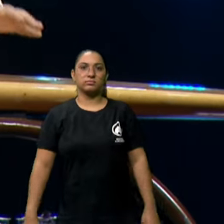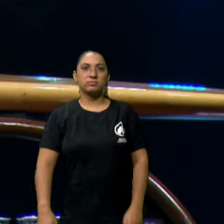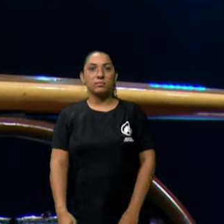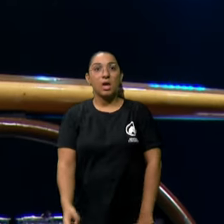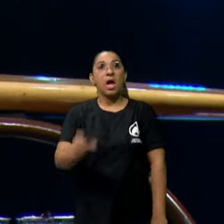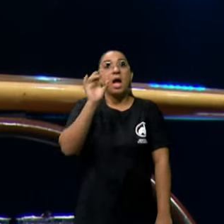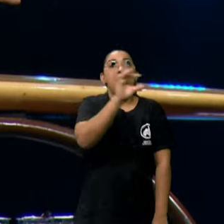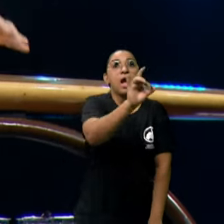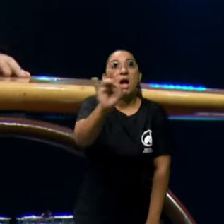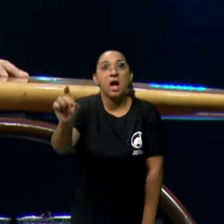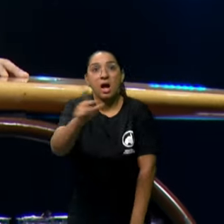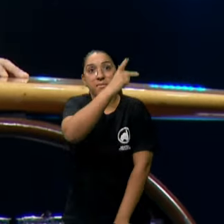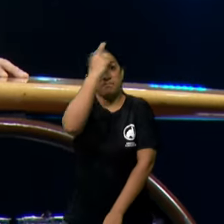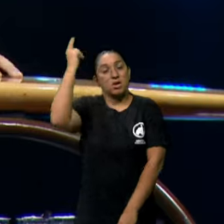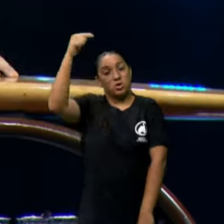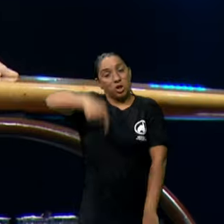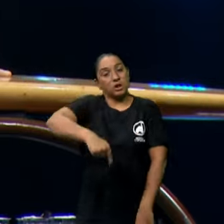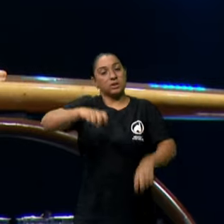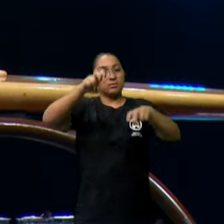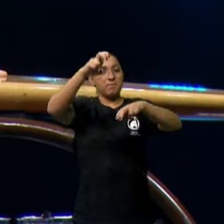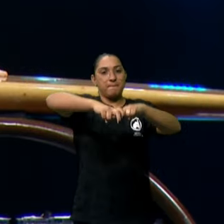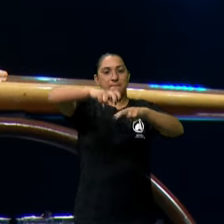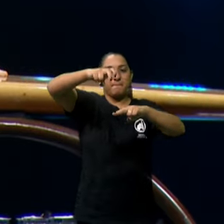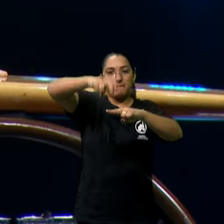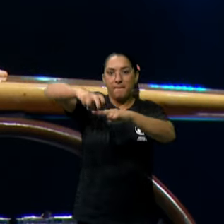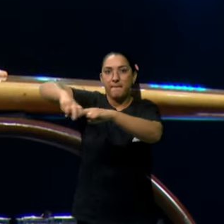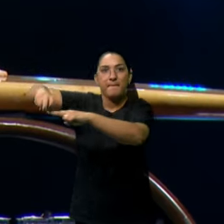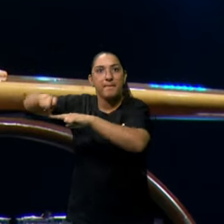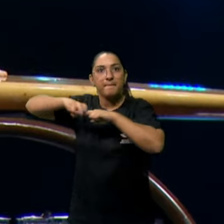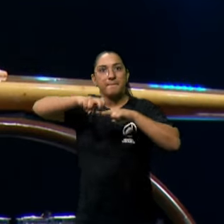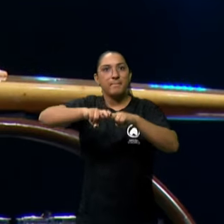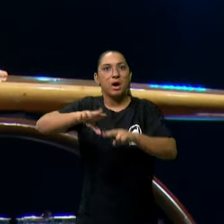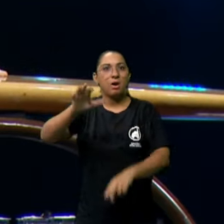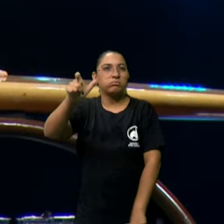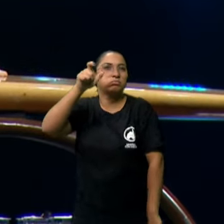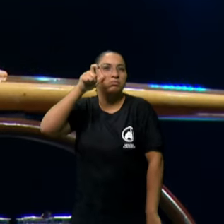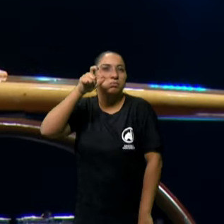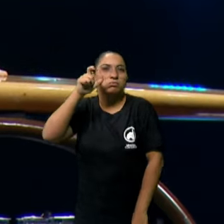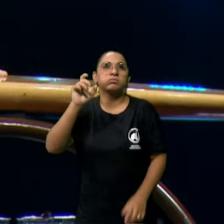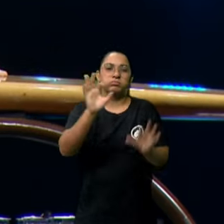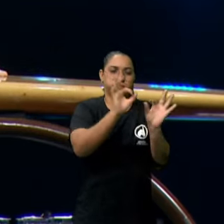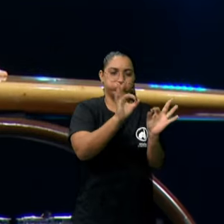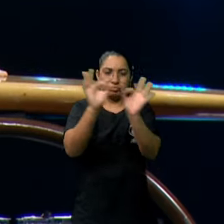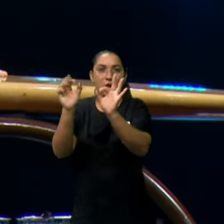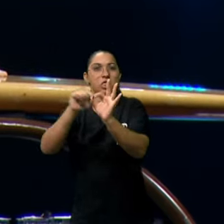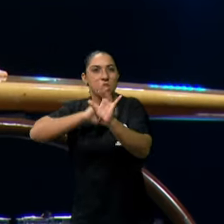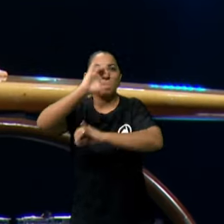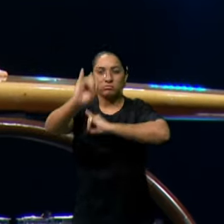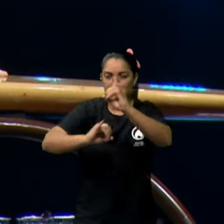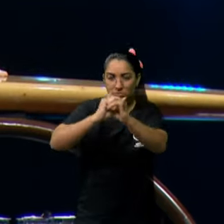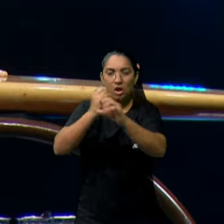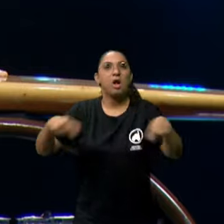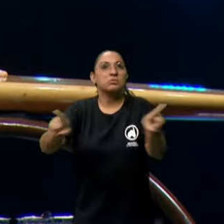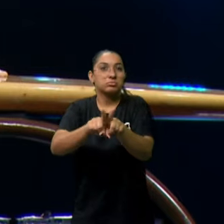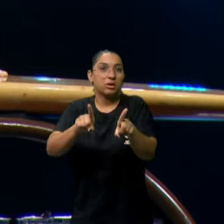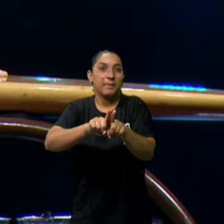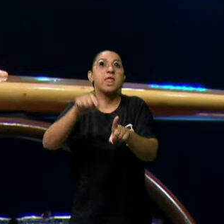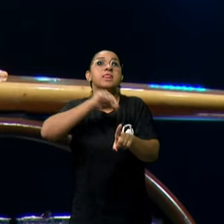cada pessoa sentada neste auditório cada pessoa que está assistindo através da mídia existe um livro com seu